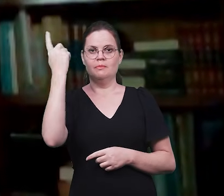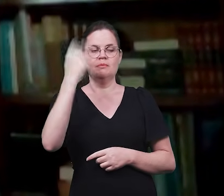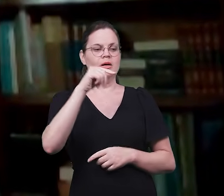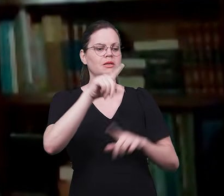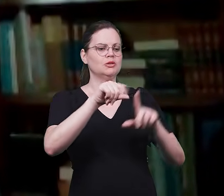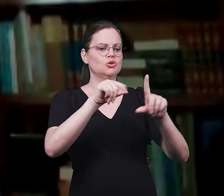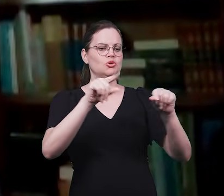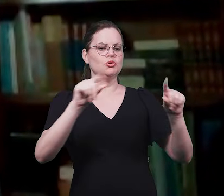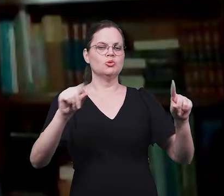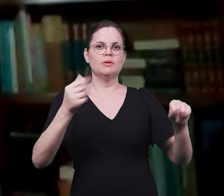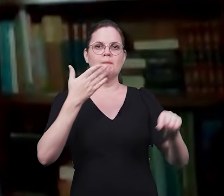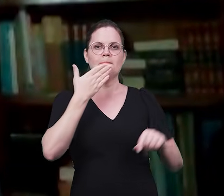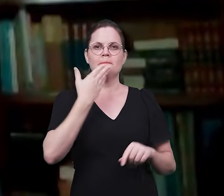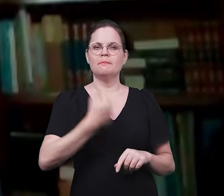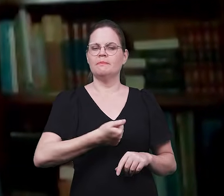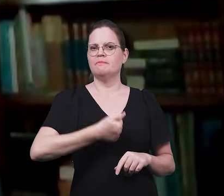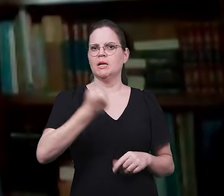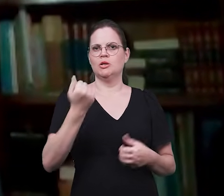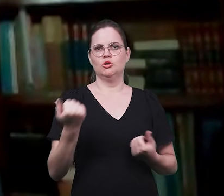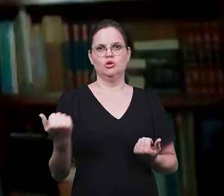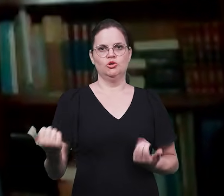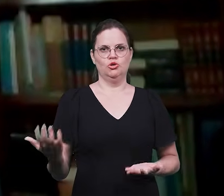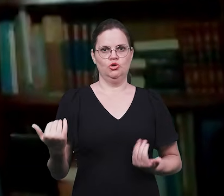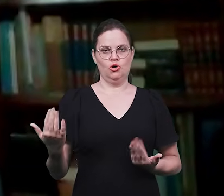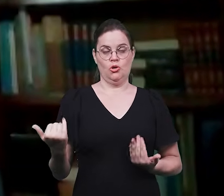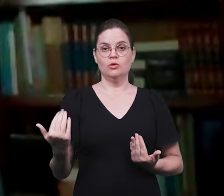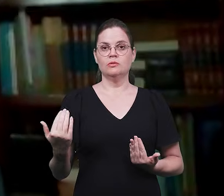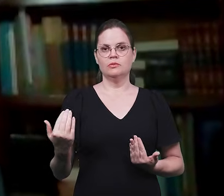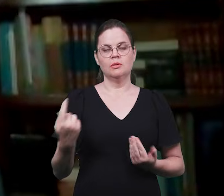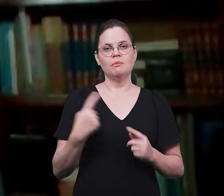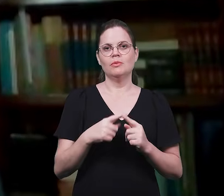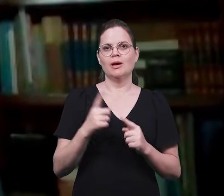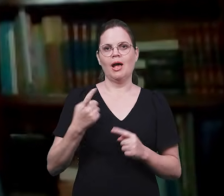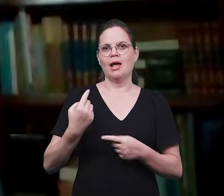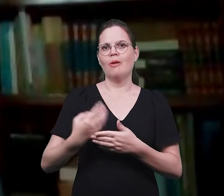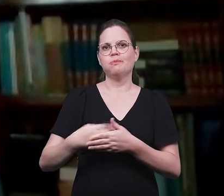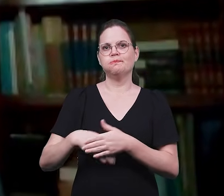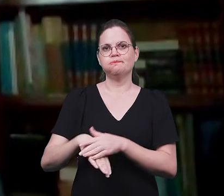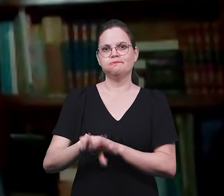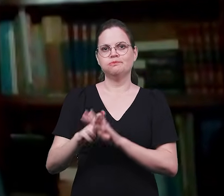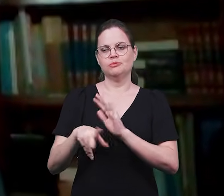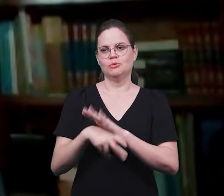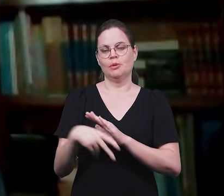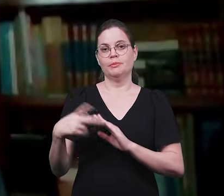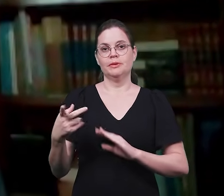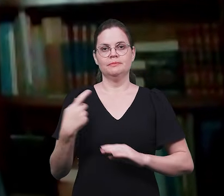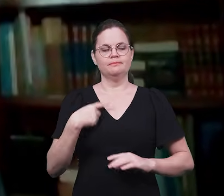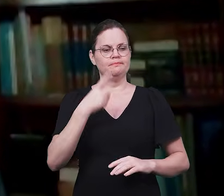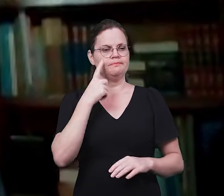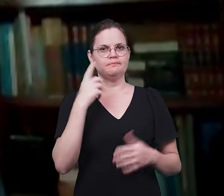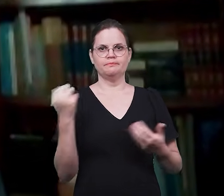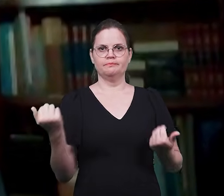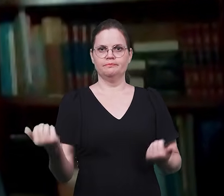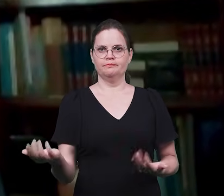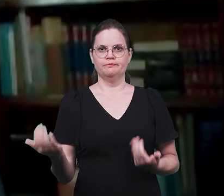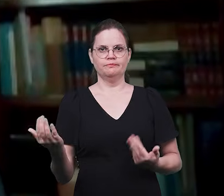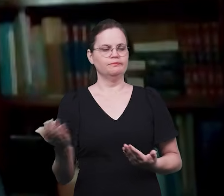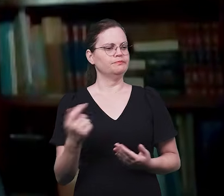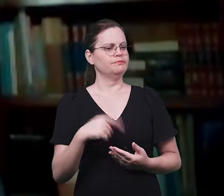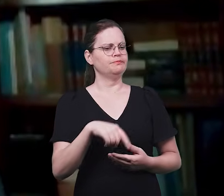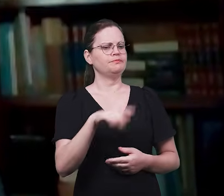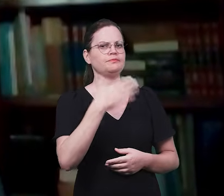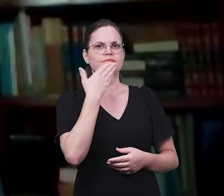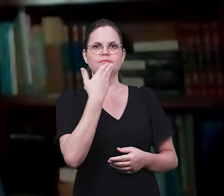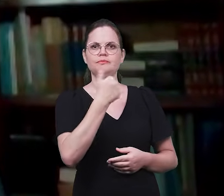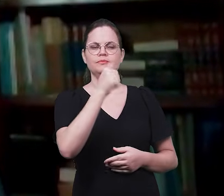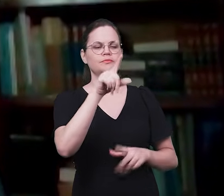isso nas civilizações, né? Ele escolhia aquelas pessoas, aqueles jovens, aquelas pessoas que